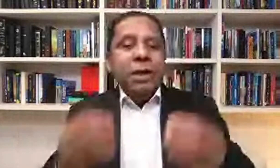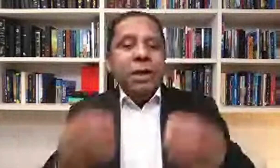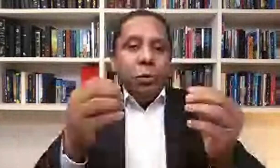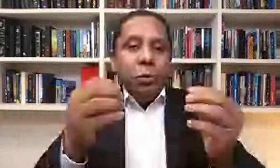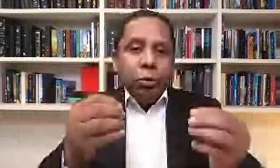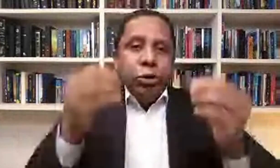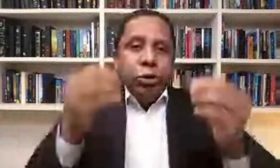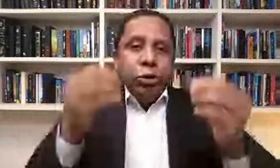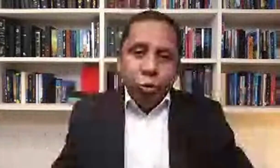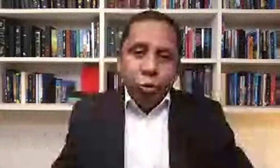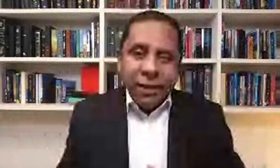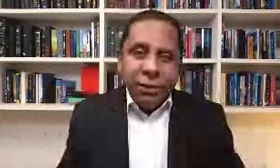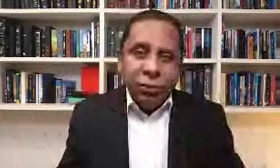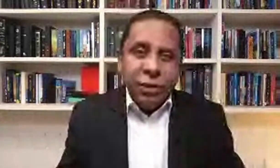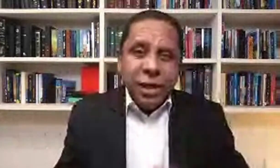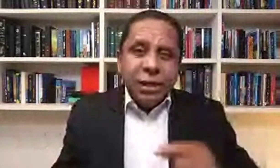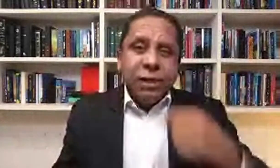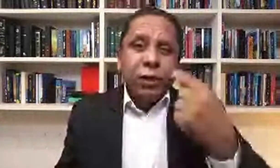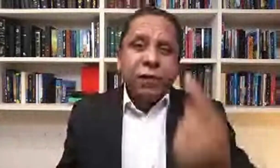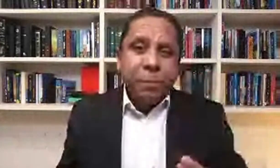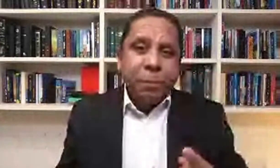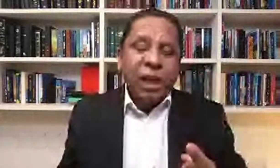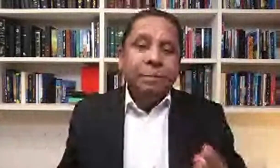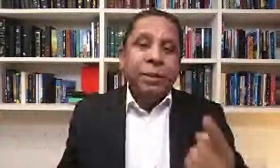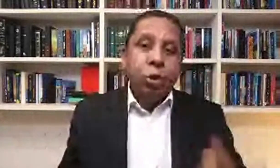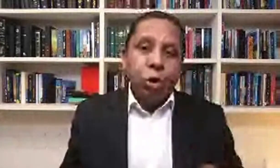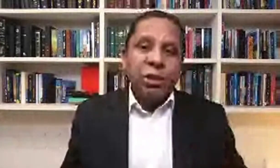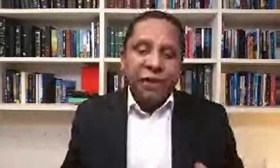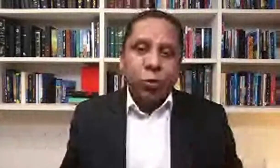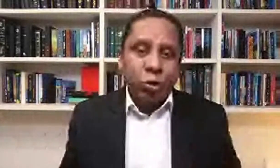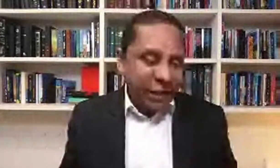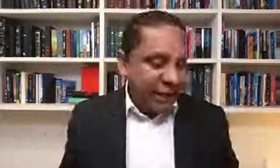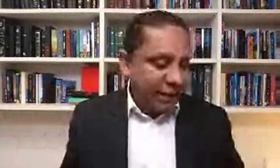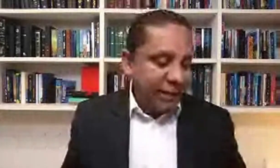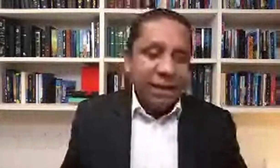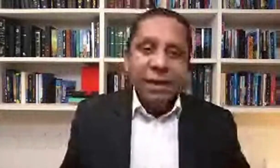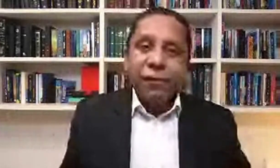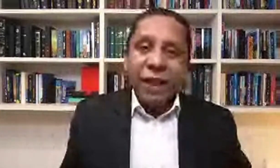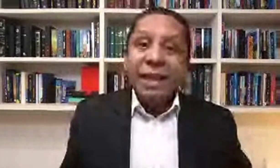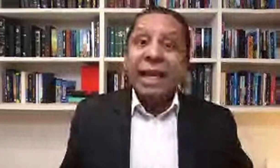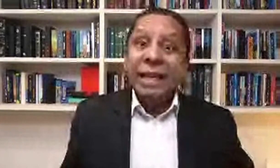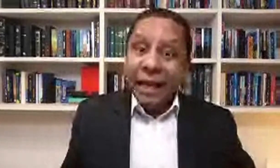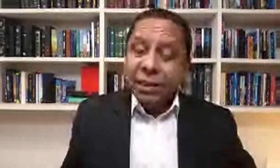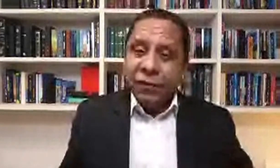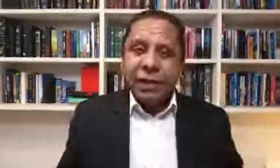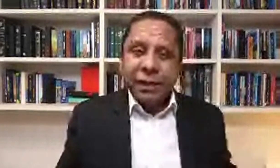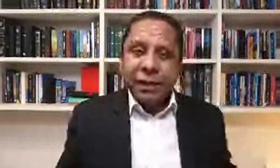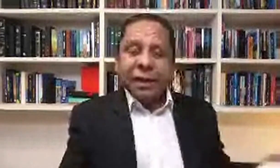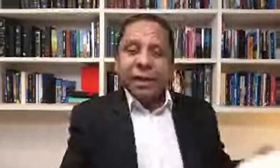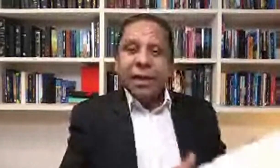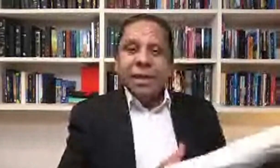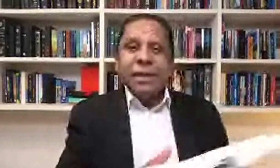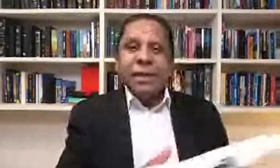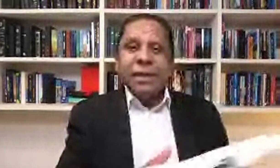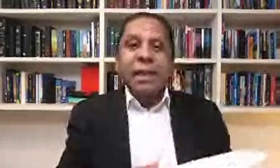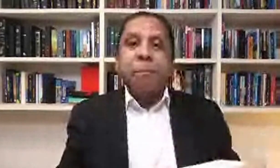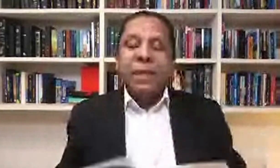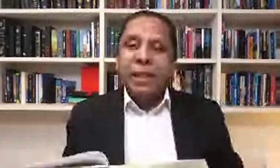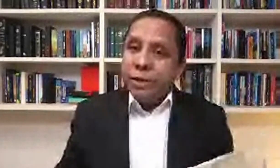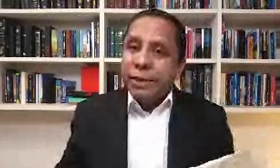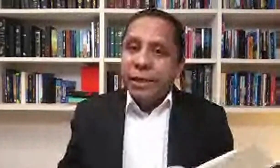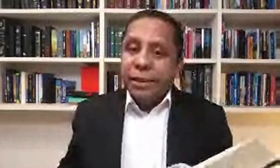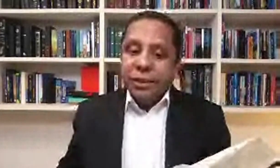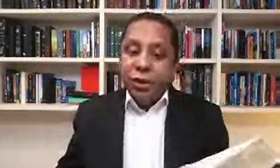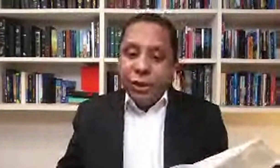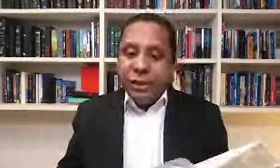literal, é o período de 1260. Se você vai para Apocalipse 12, verso 6, fala que a igreja verdadeira seria